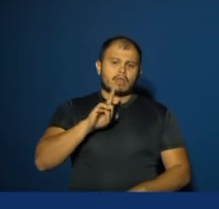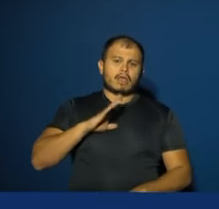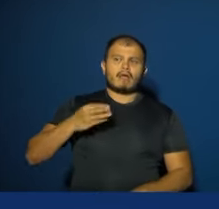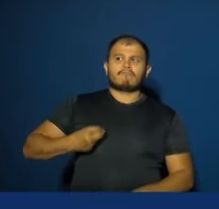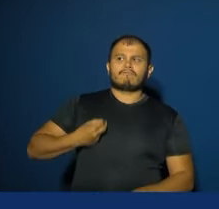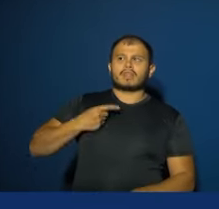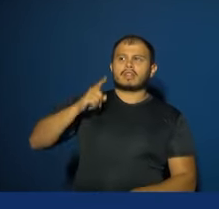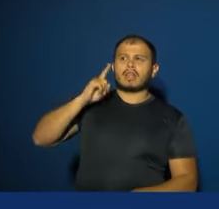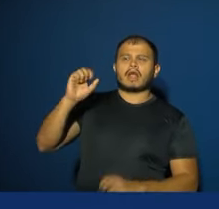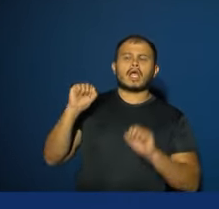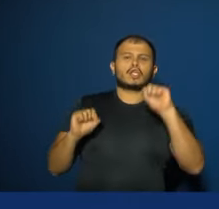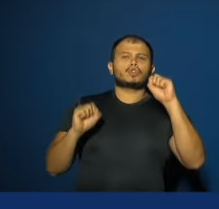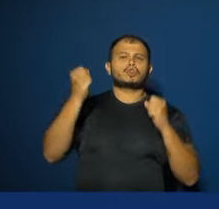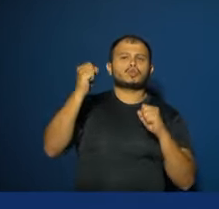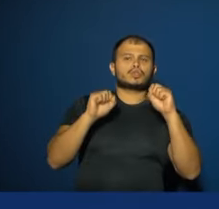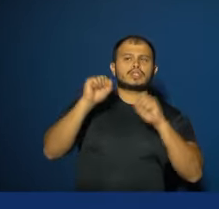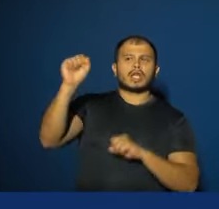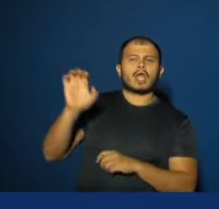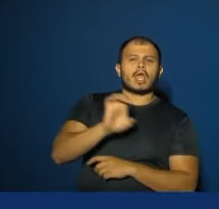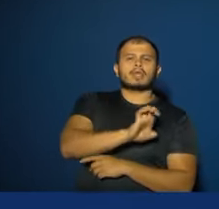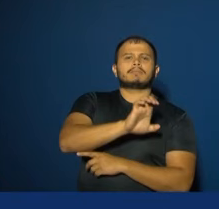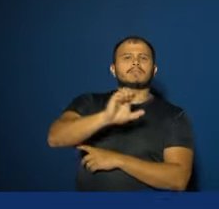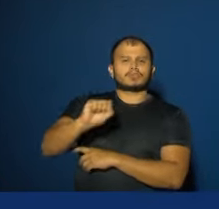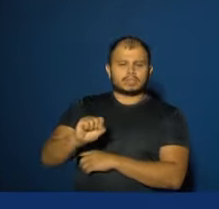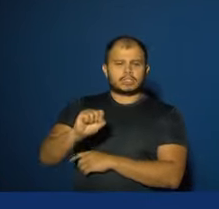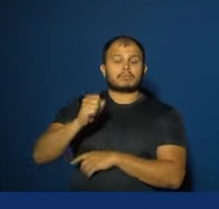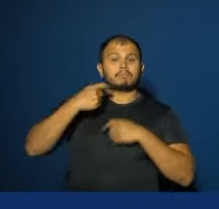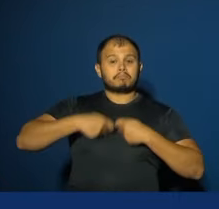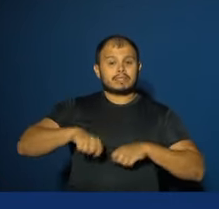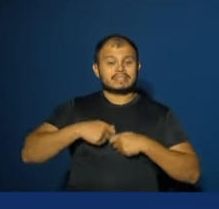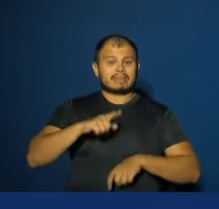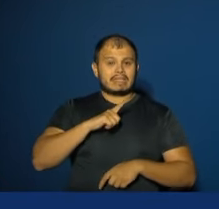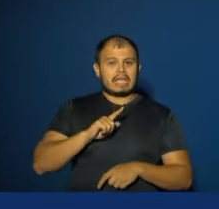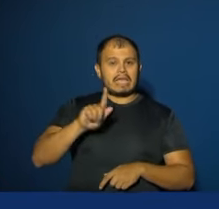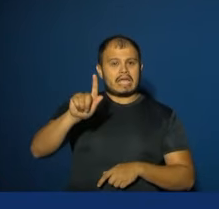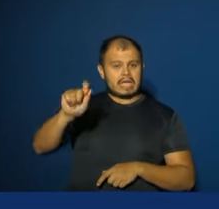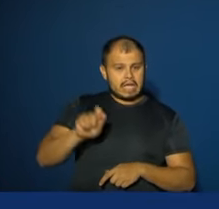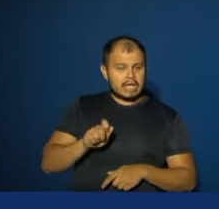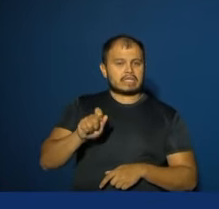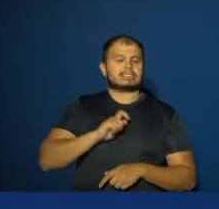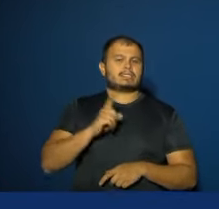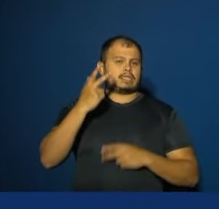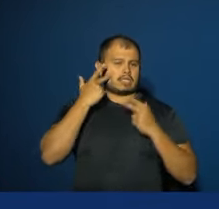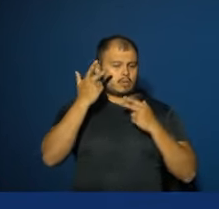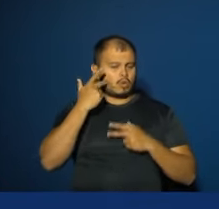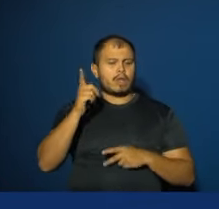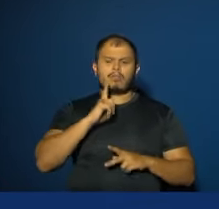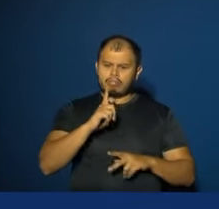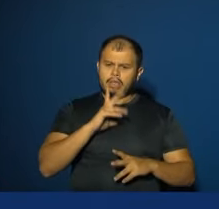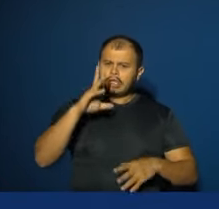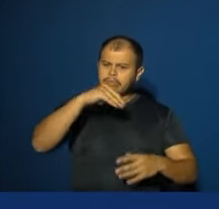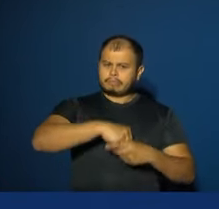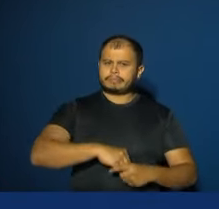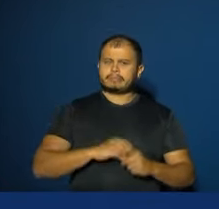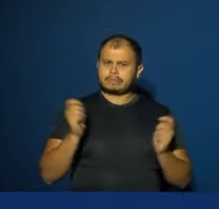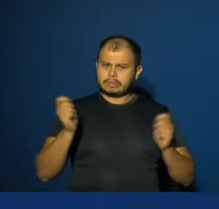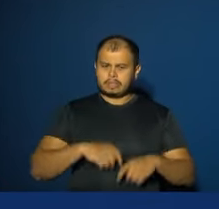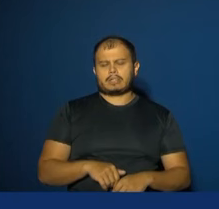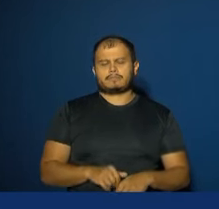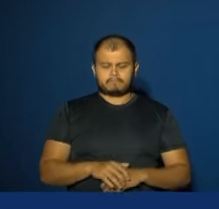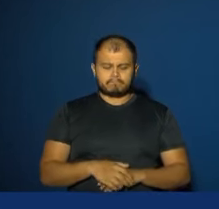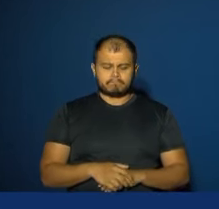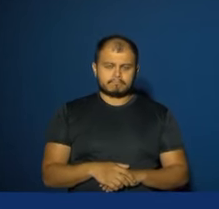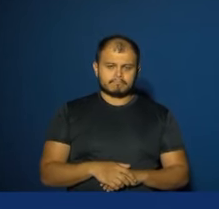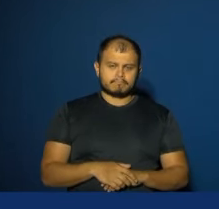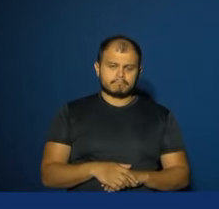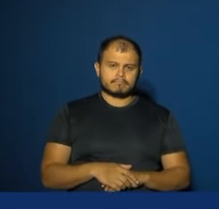indústria siderúrgica no Espírito Santo, ele precisa de gás natural, nós temos lá essa oferta. Se,